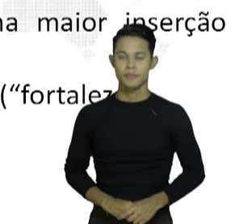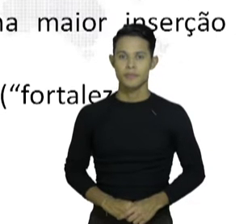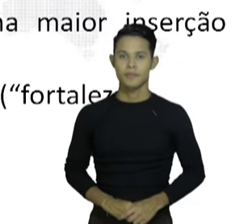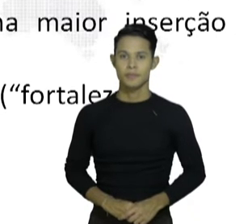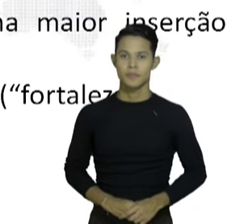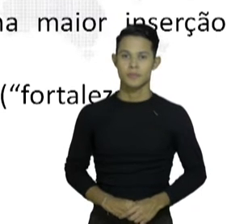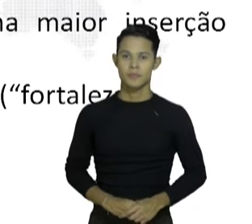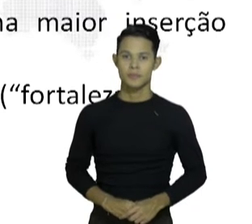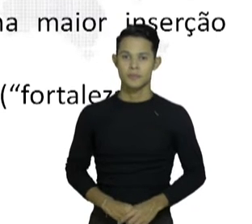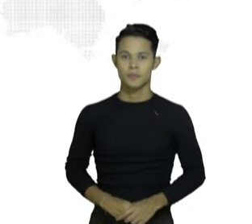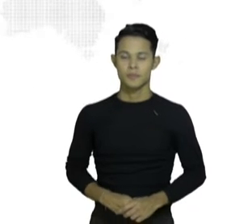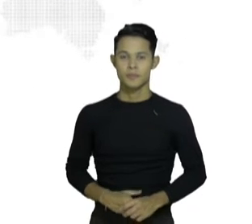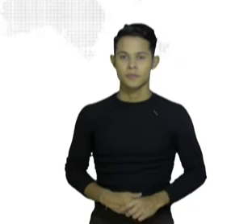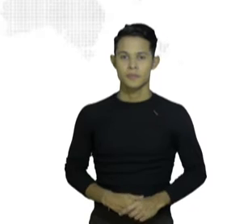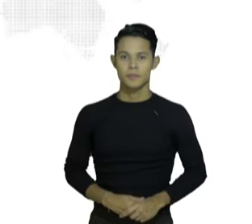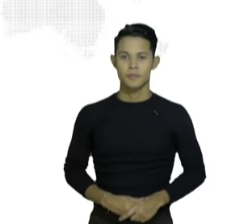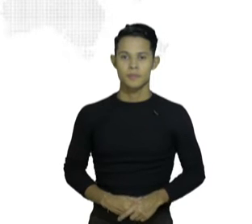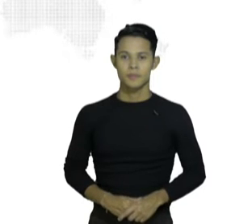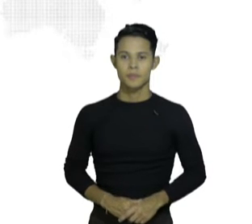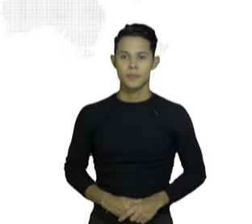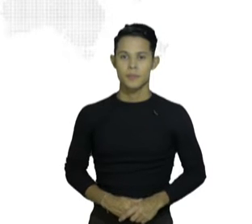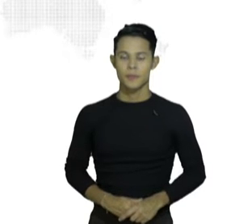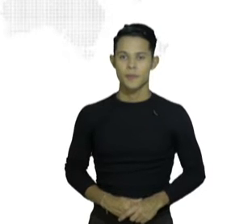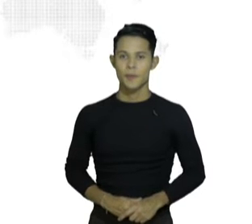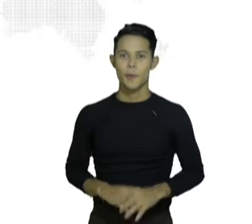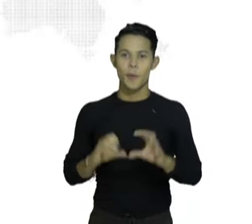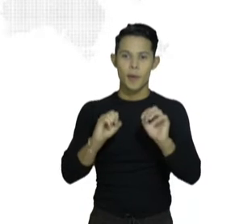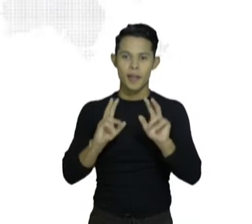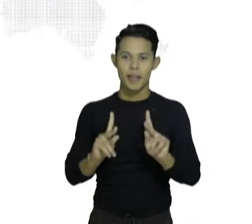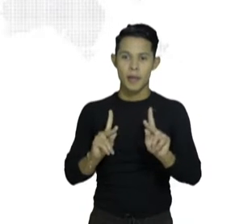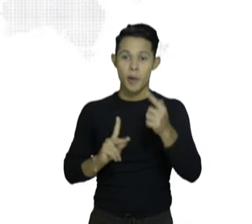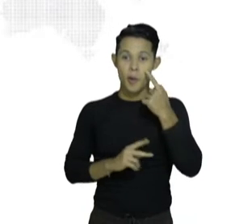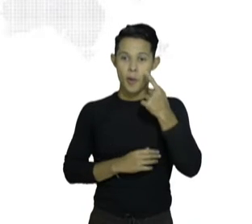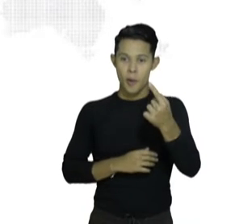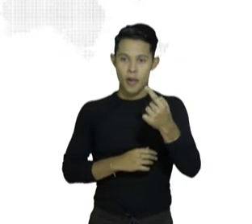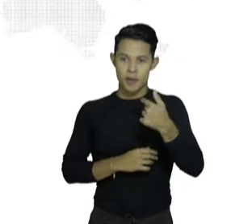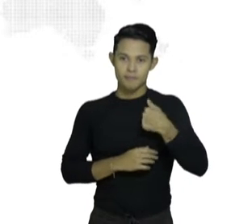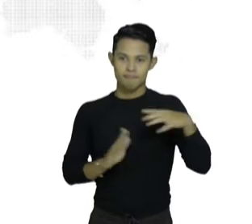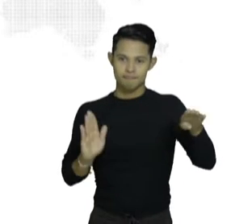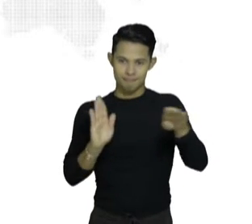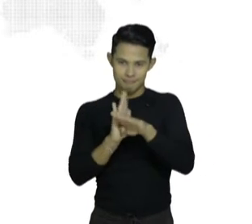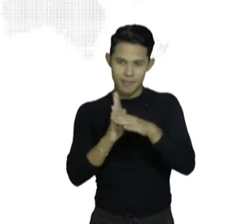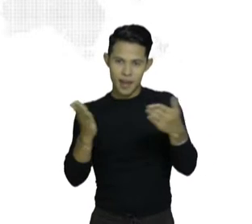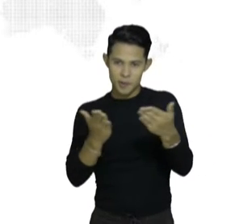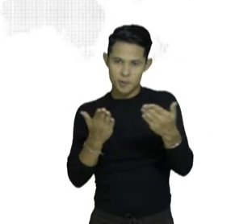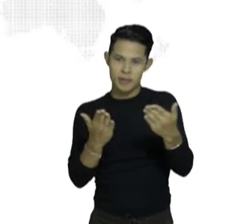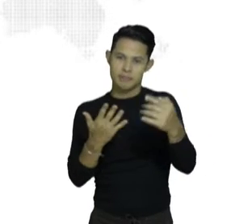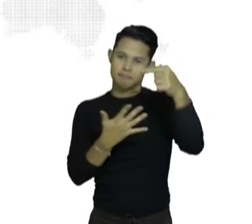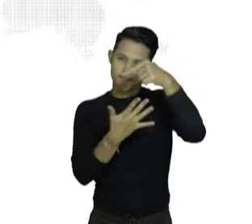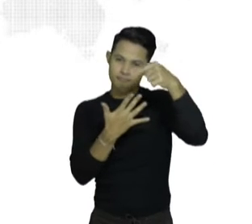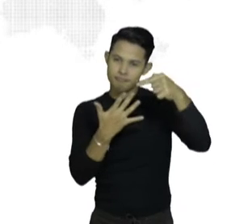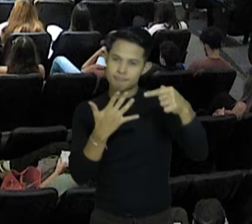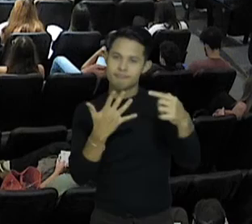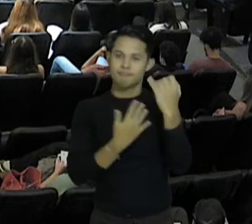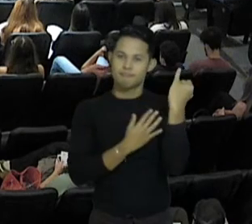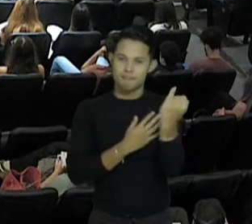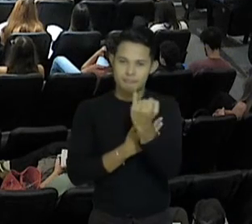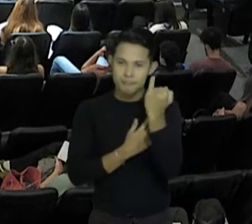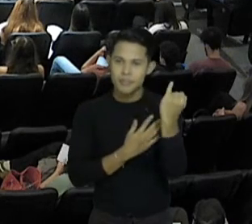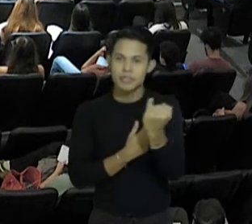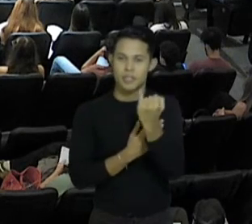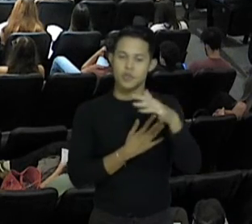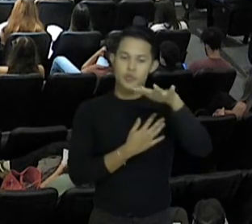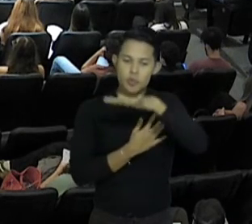importa é bom aqui aqui isso aqui que eu queria chegar esse é o ponto tá só para vocês